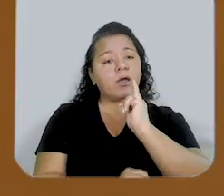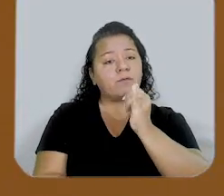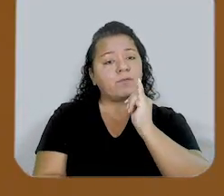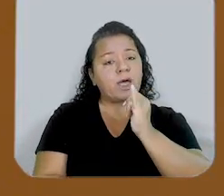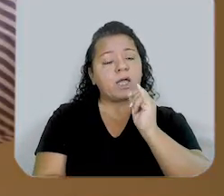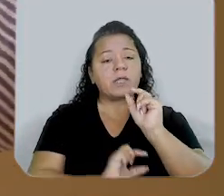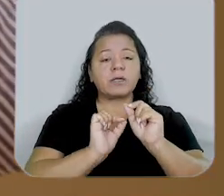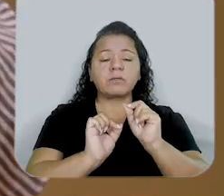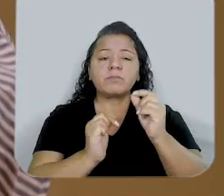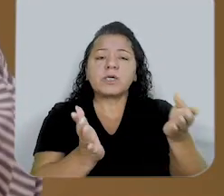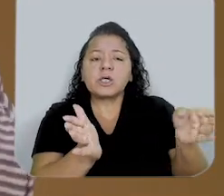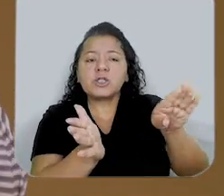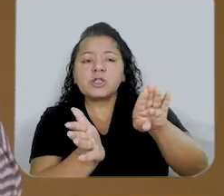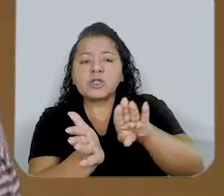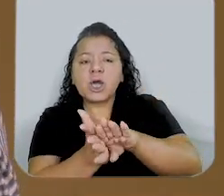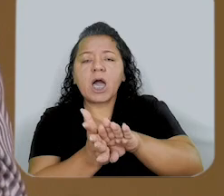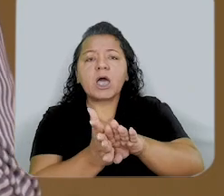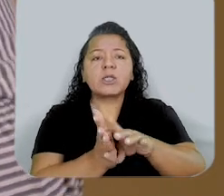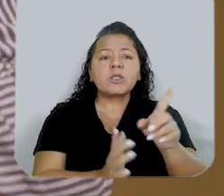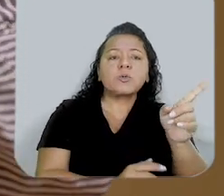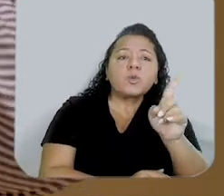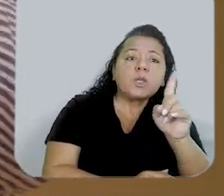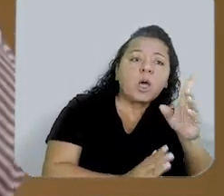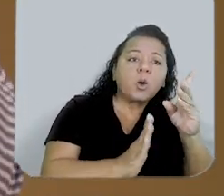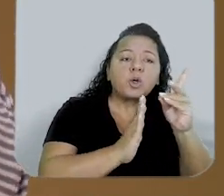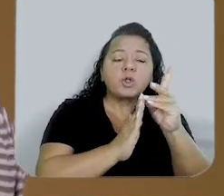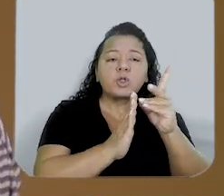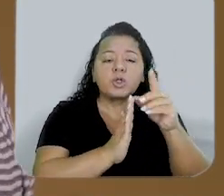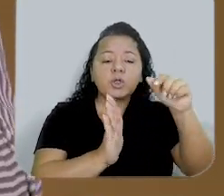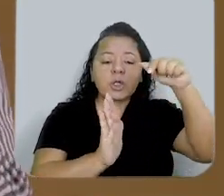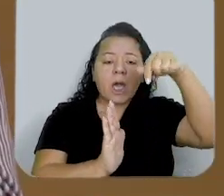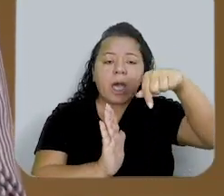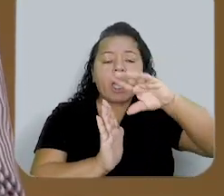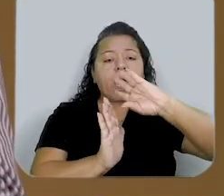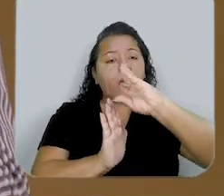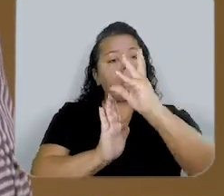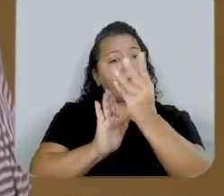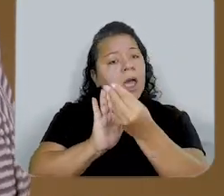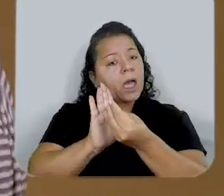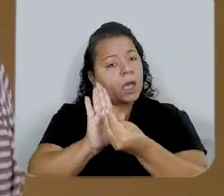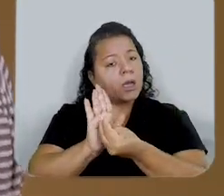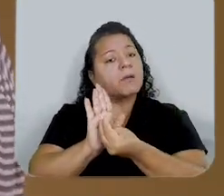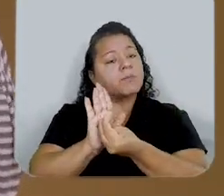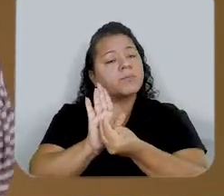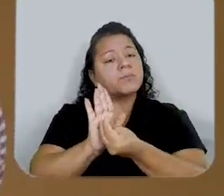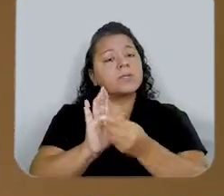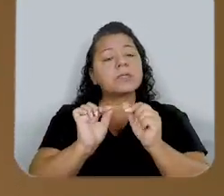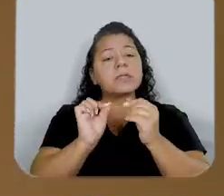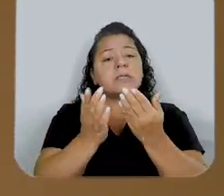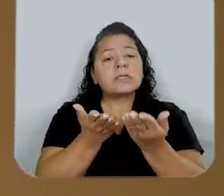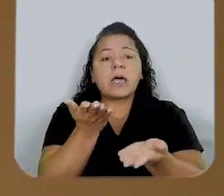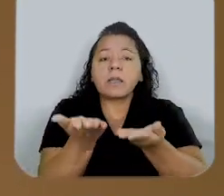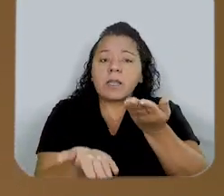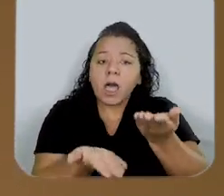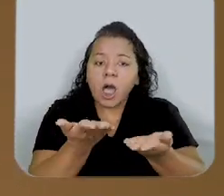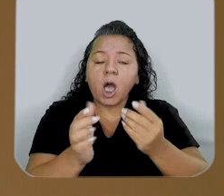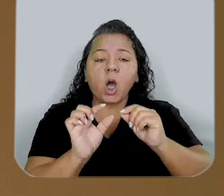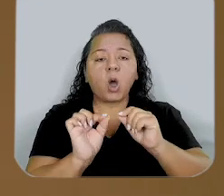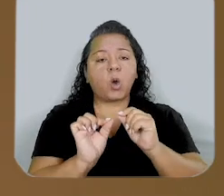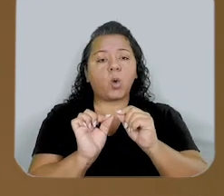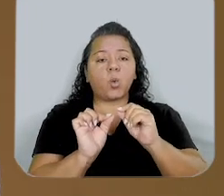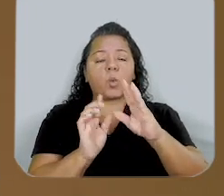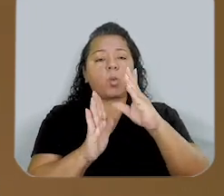sobre a chegada do não indígena na Amazônia ou mesmo no continente, de tratar o indígena,